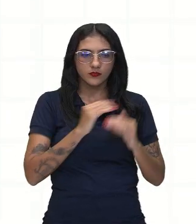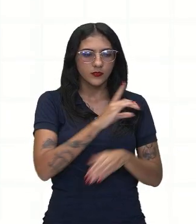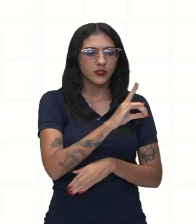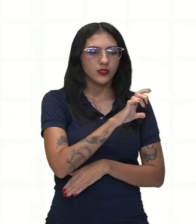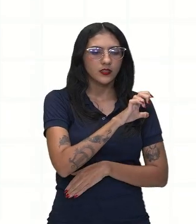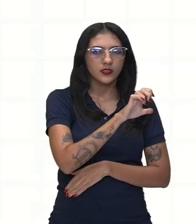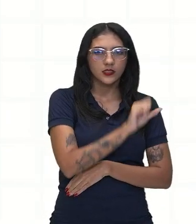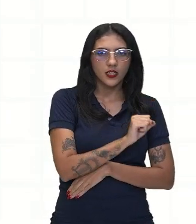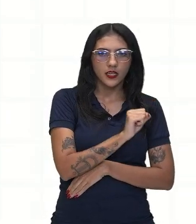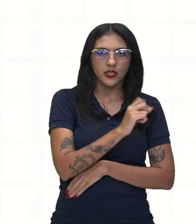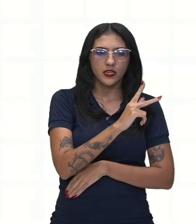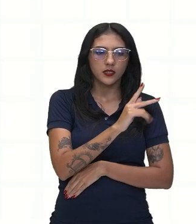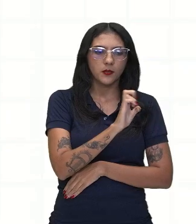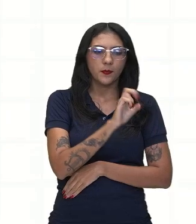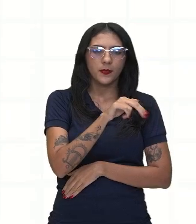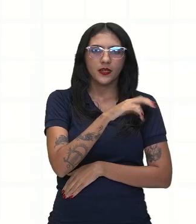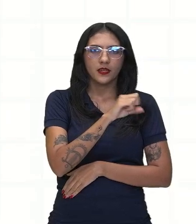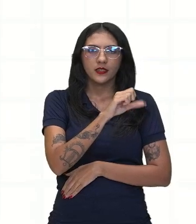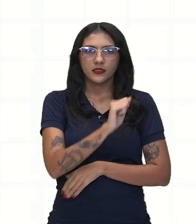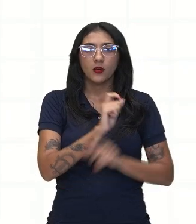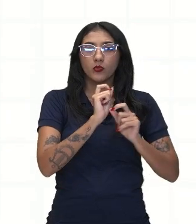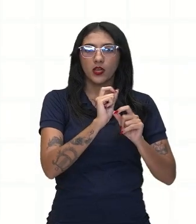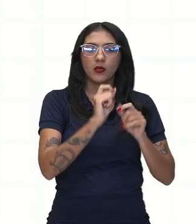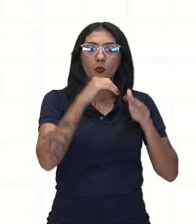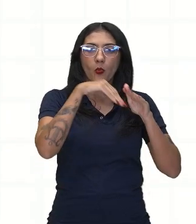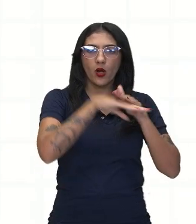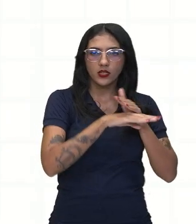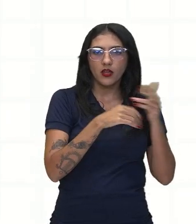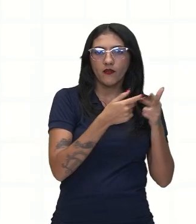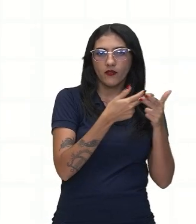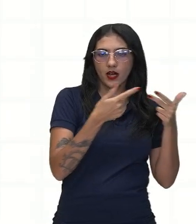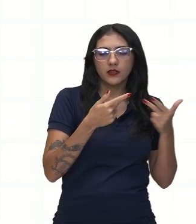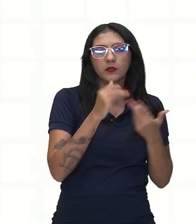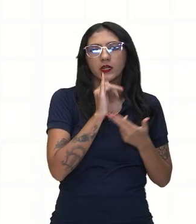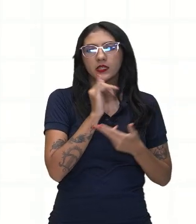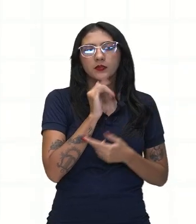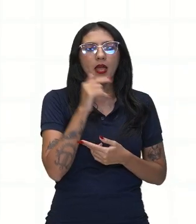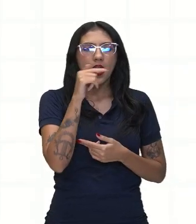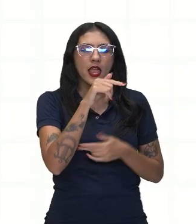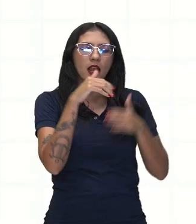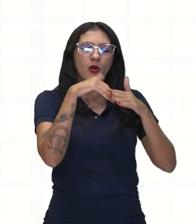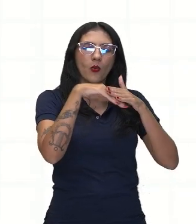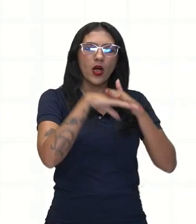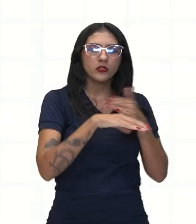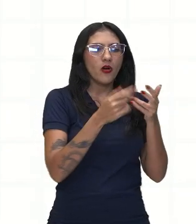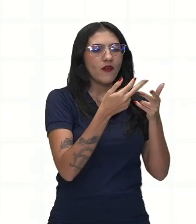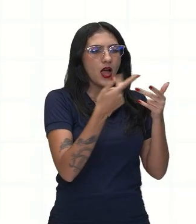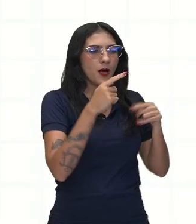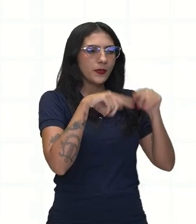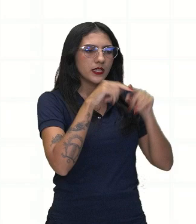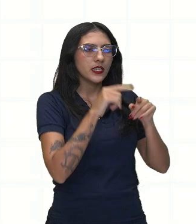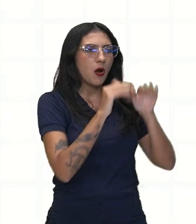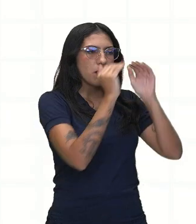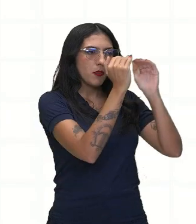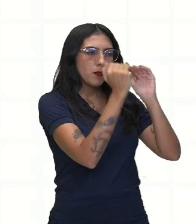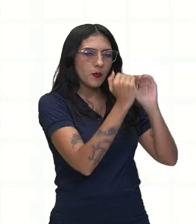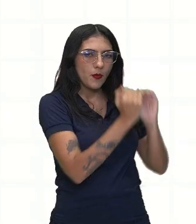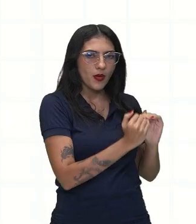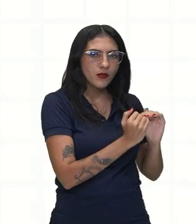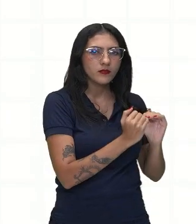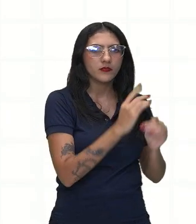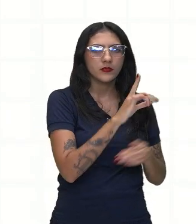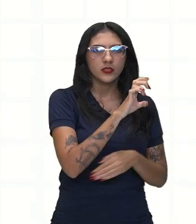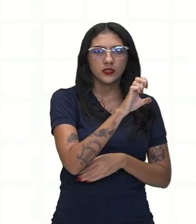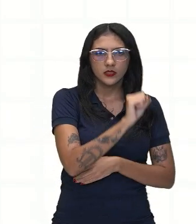Então despensa, local em que se guarda a coisa. Ela guardou os mantimentos na despensa. Despensa com